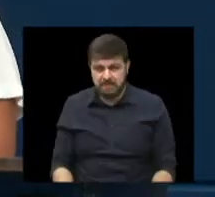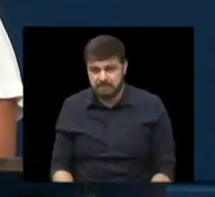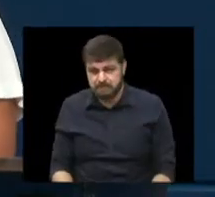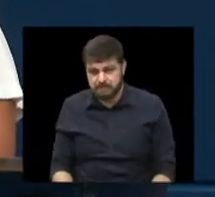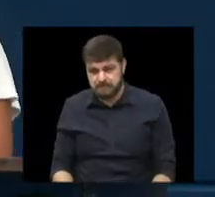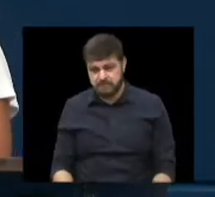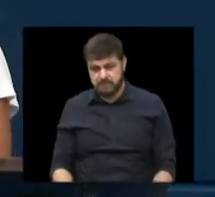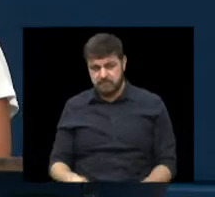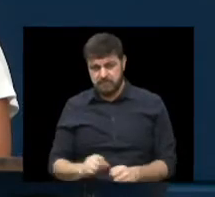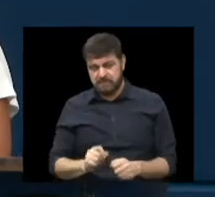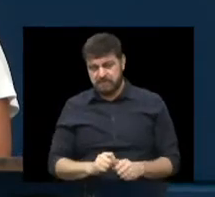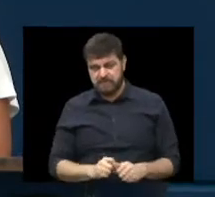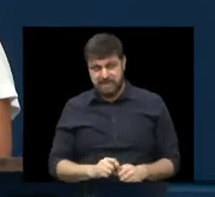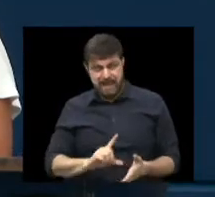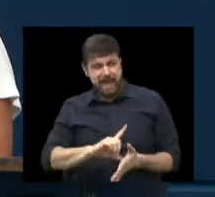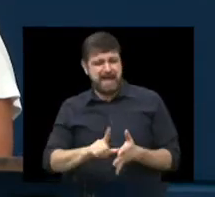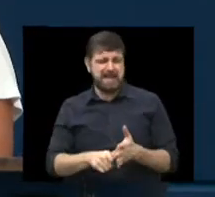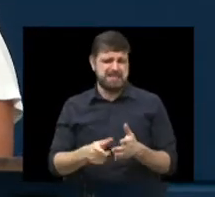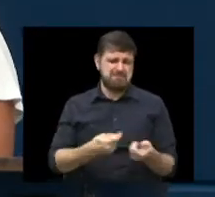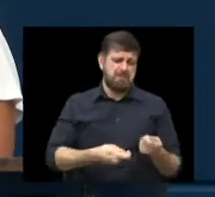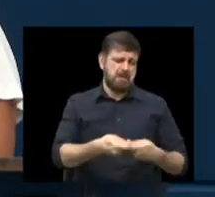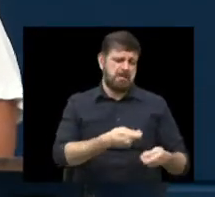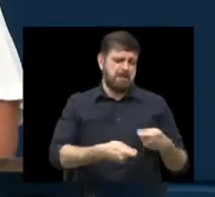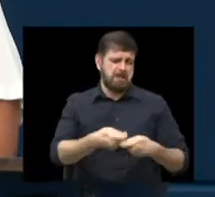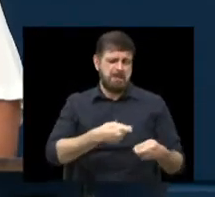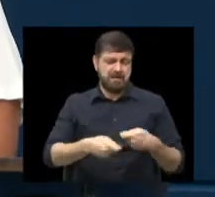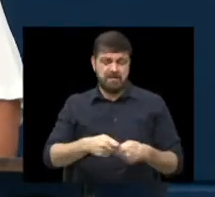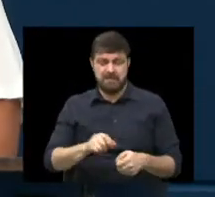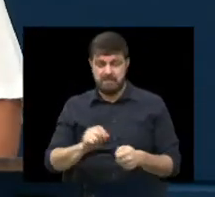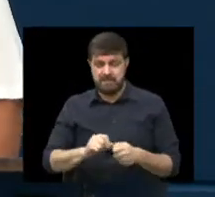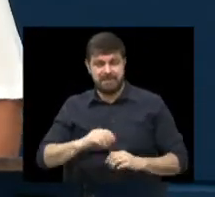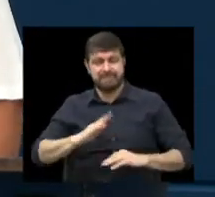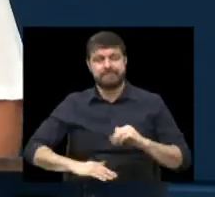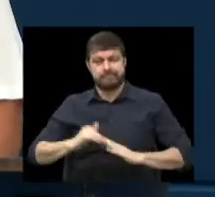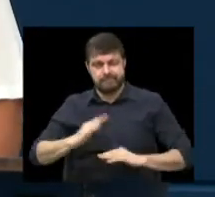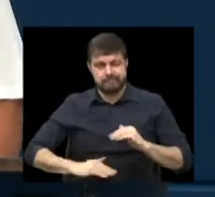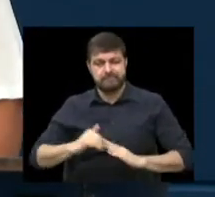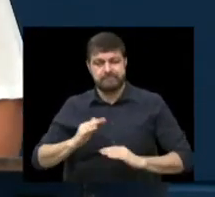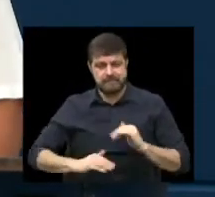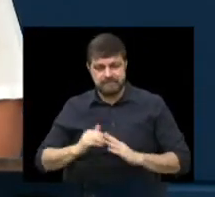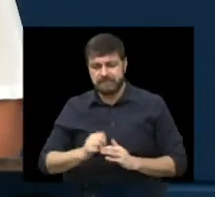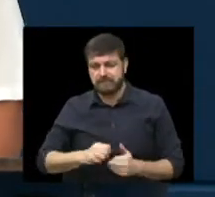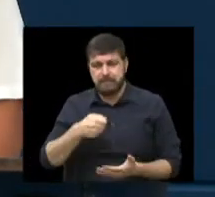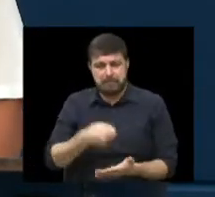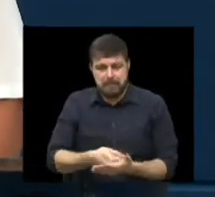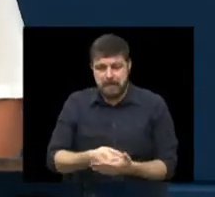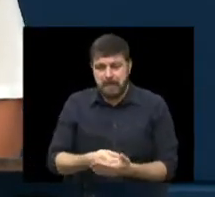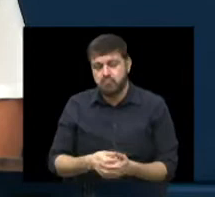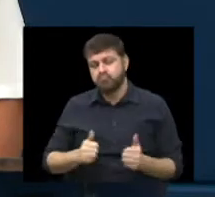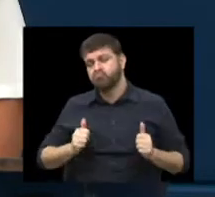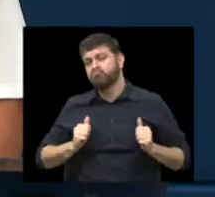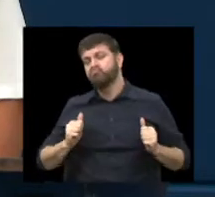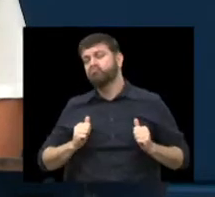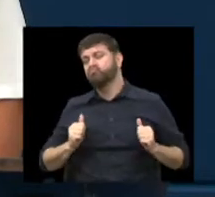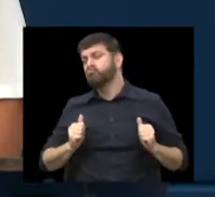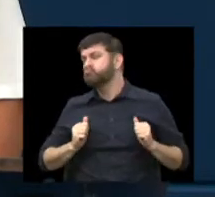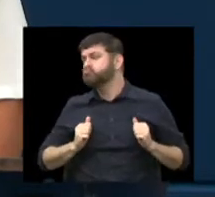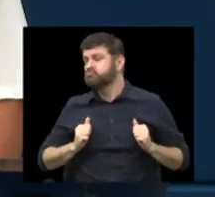Esse tipo de renegociação pode incentivar uma prática de inadimplência, criando um